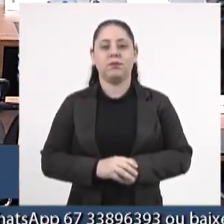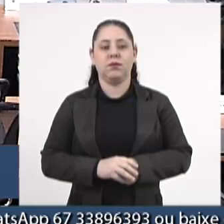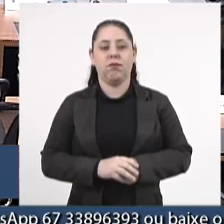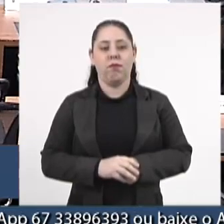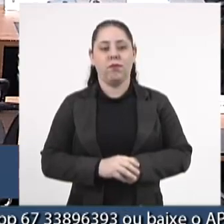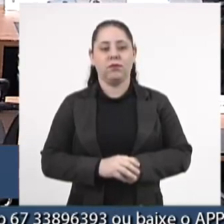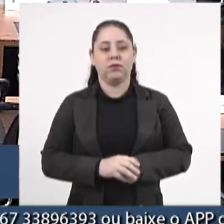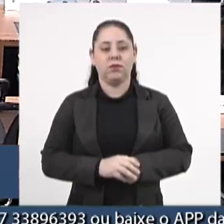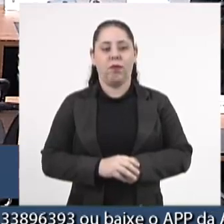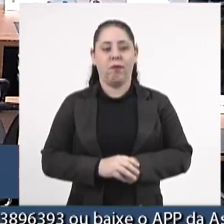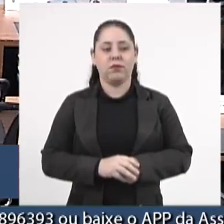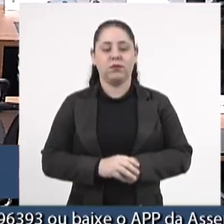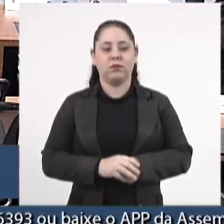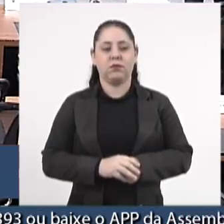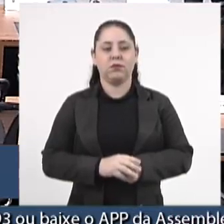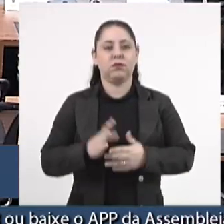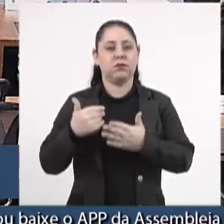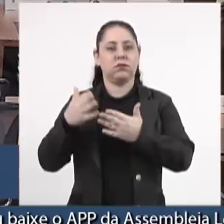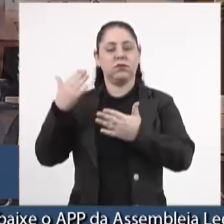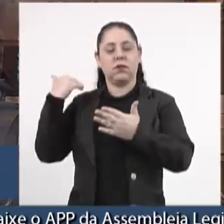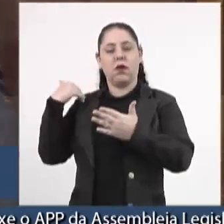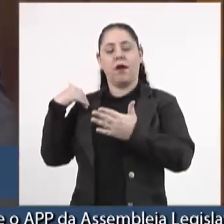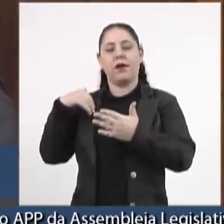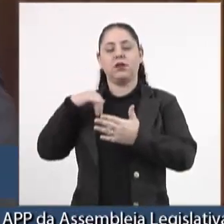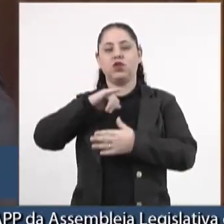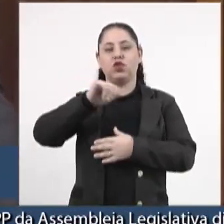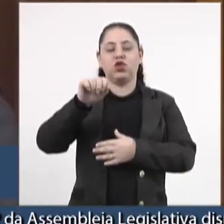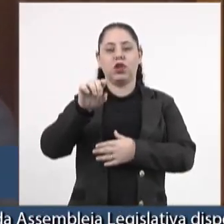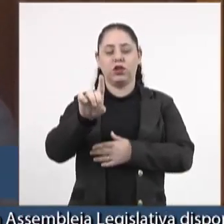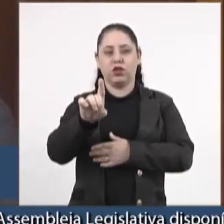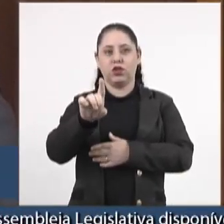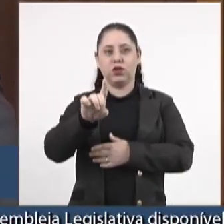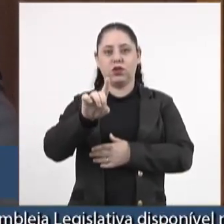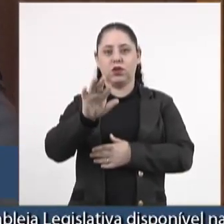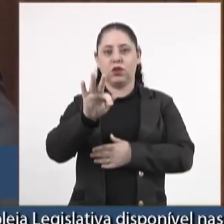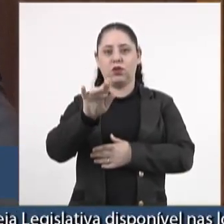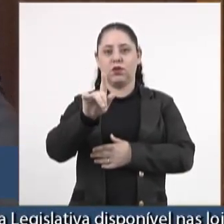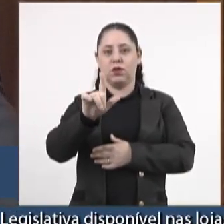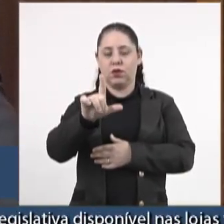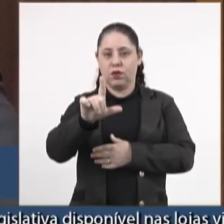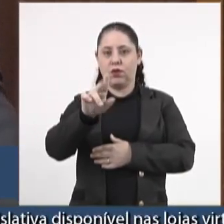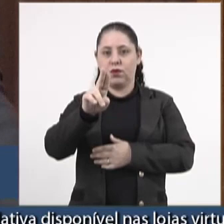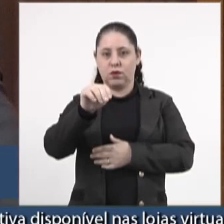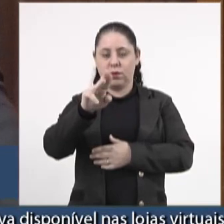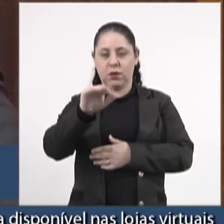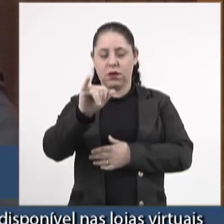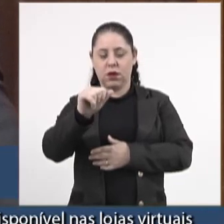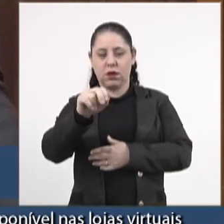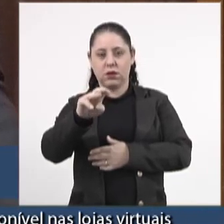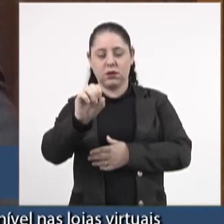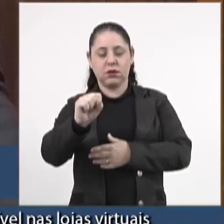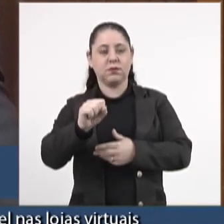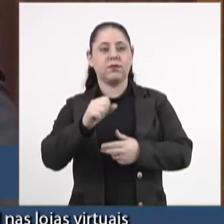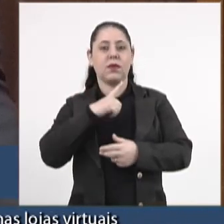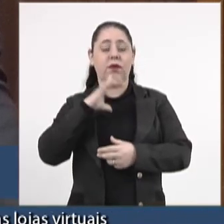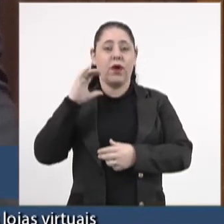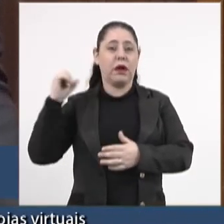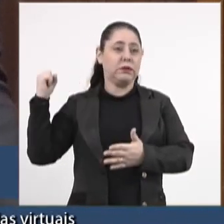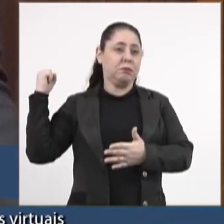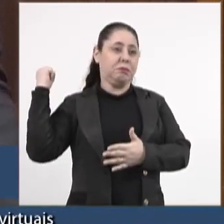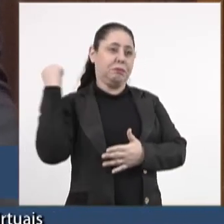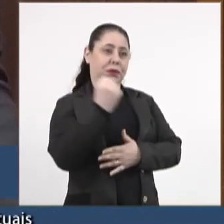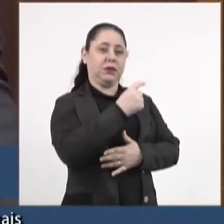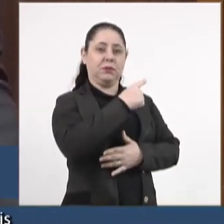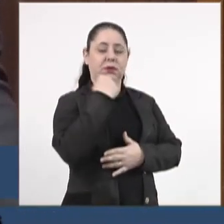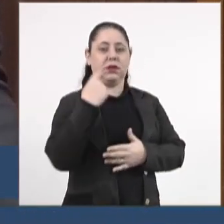para recentemente ali no Jardim Fluminense, no bairro Nossa Senhora das Graças, houve aquele